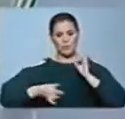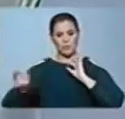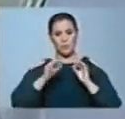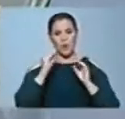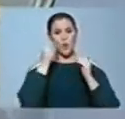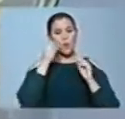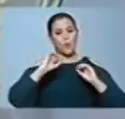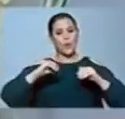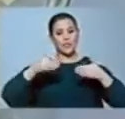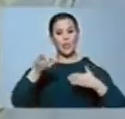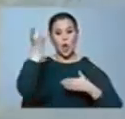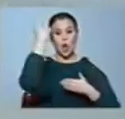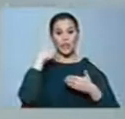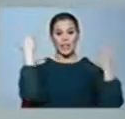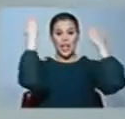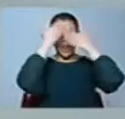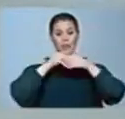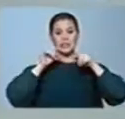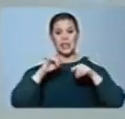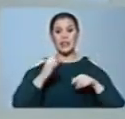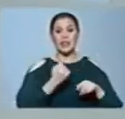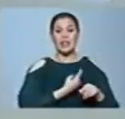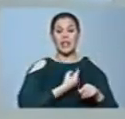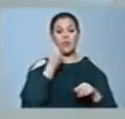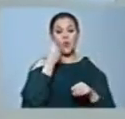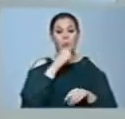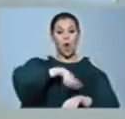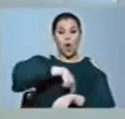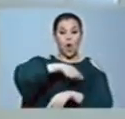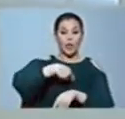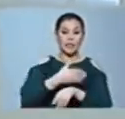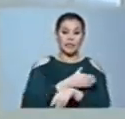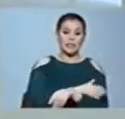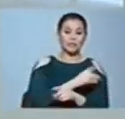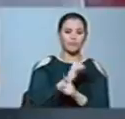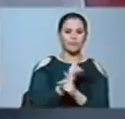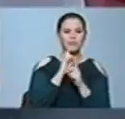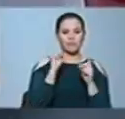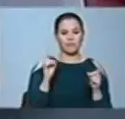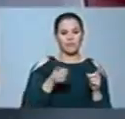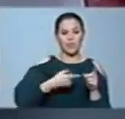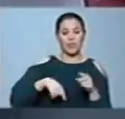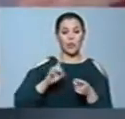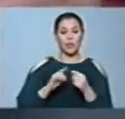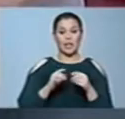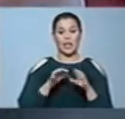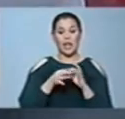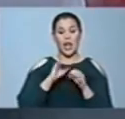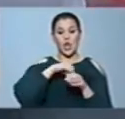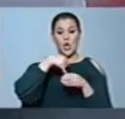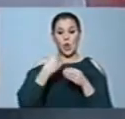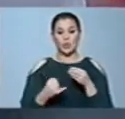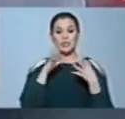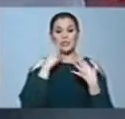à noite portanto esta feita deve ser feita sempre com algumas horas de antecedência porque porque nós vamos a partir de algo natural nós